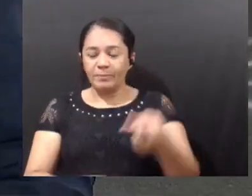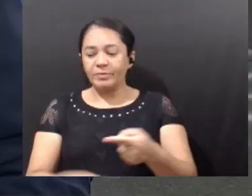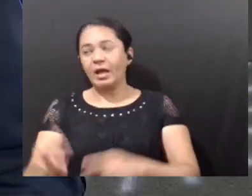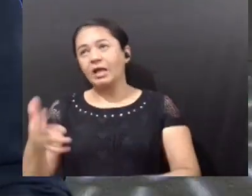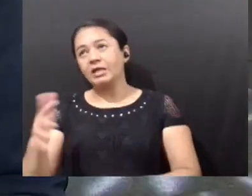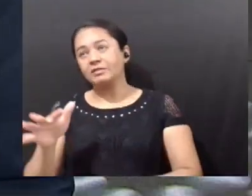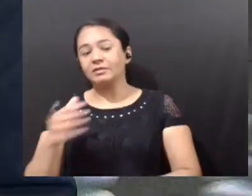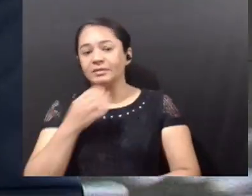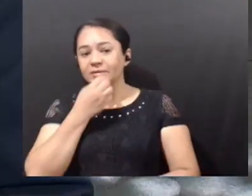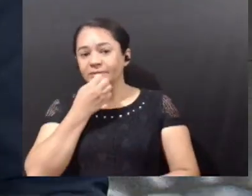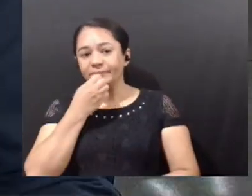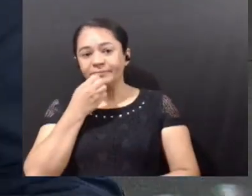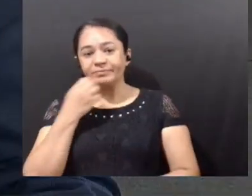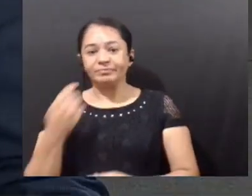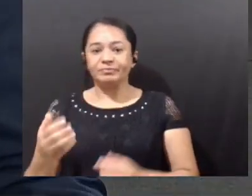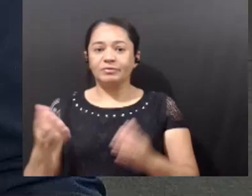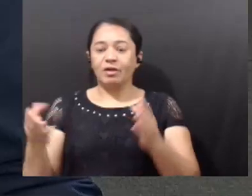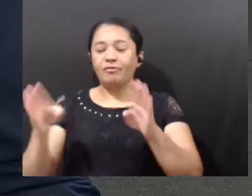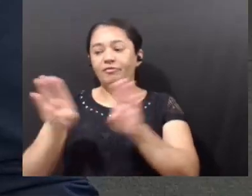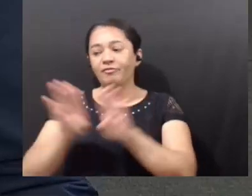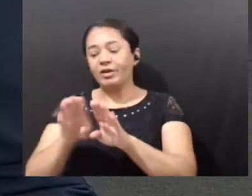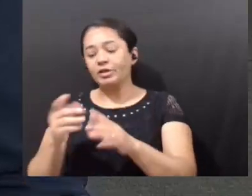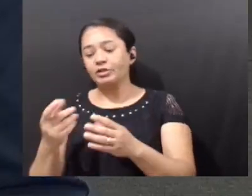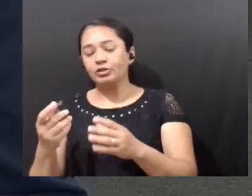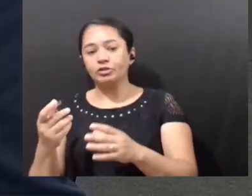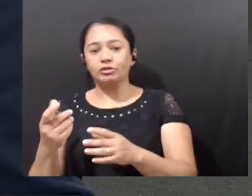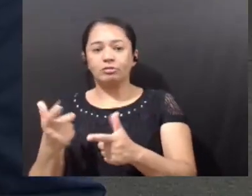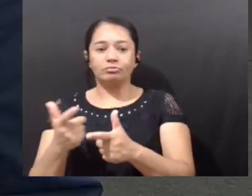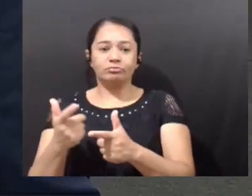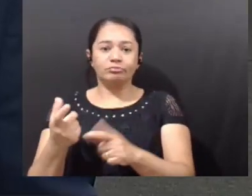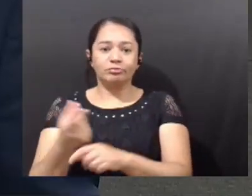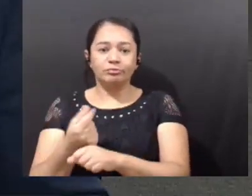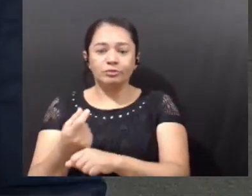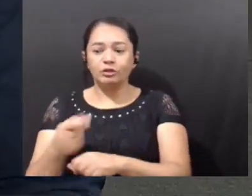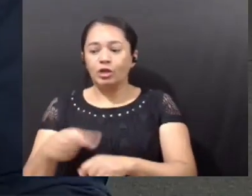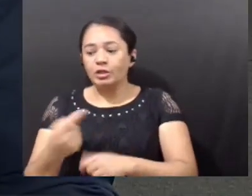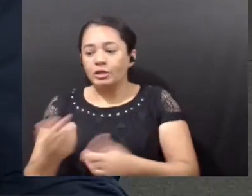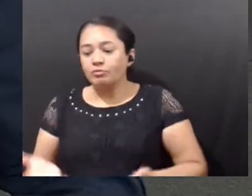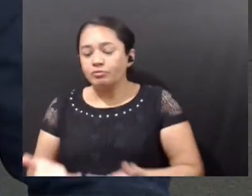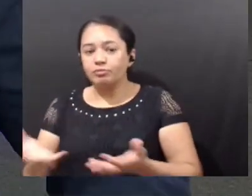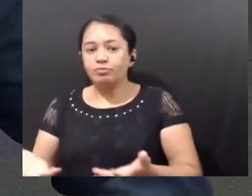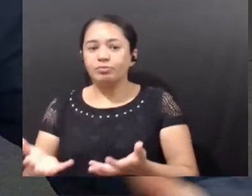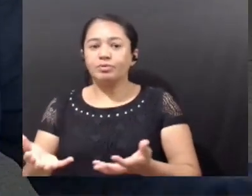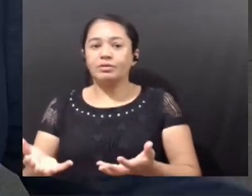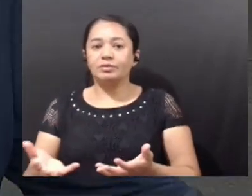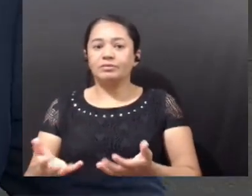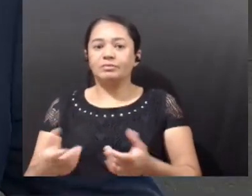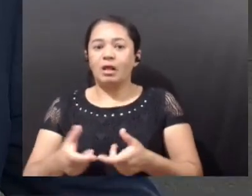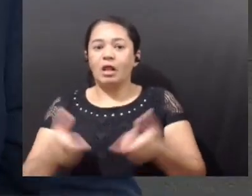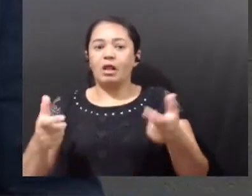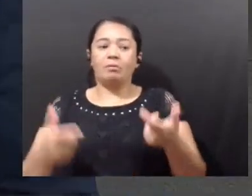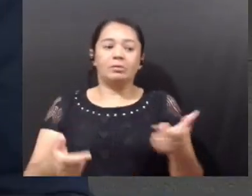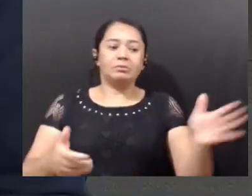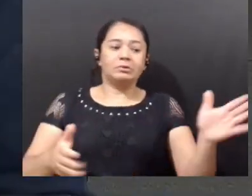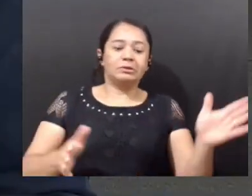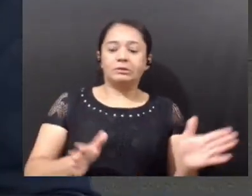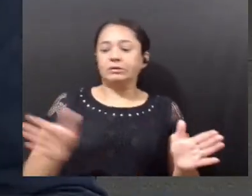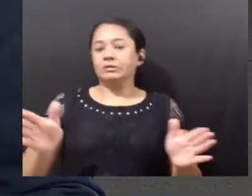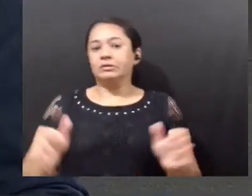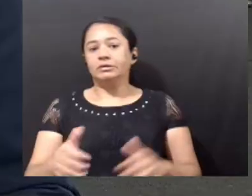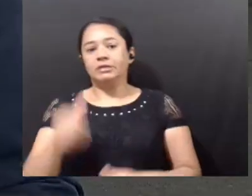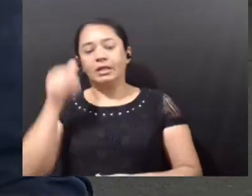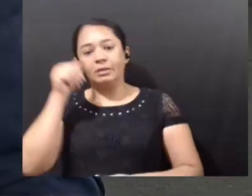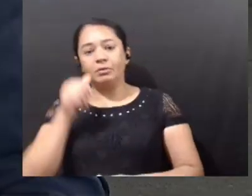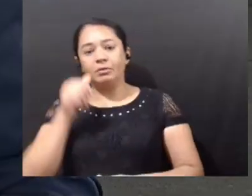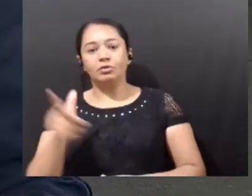ele fecha o seu negócio, e a gente incentiva ele a sonegar, ele cresce para o lado, a esposa abre uma outra MEI. A gente não quer isso.